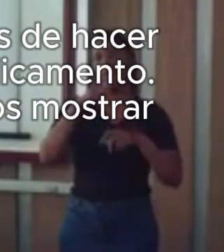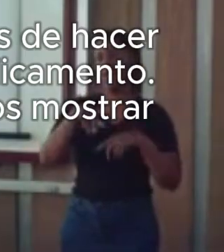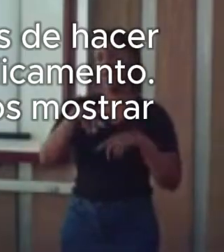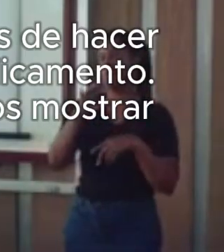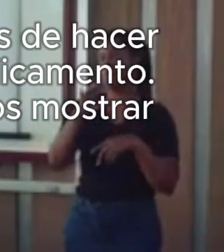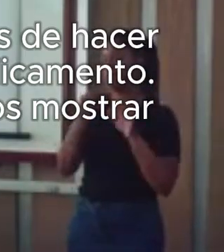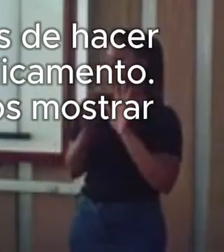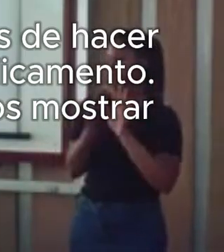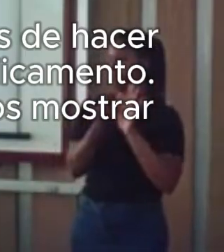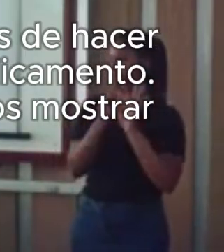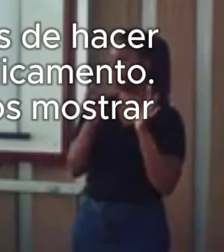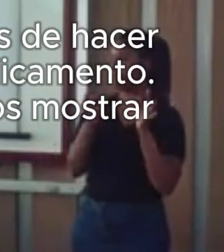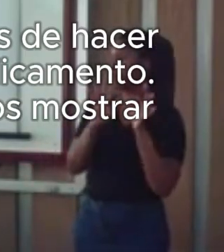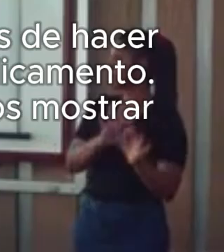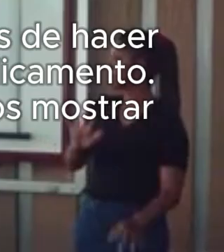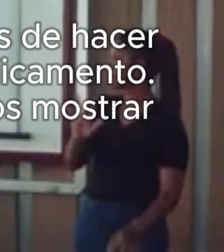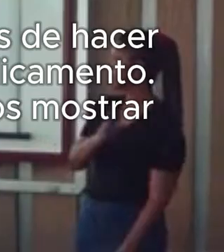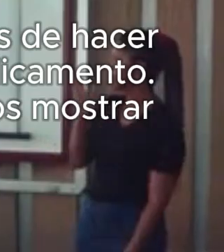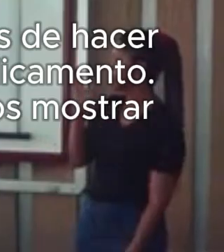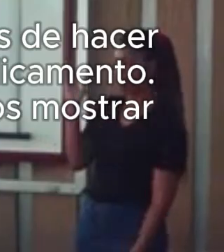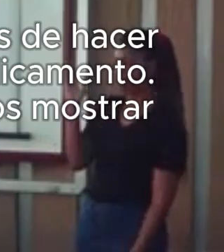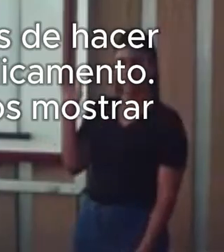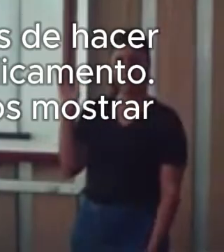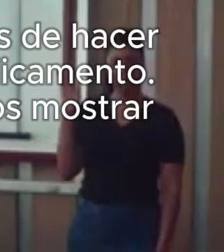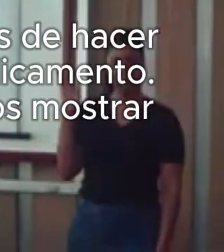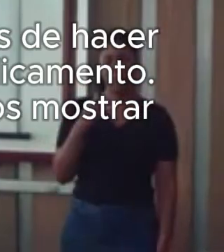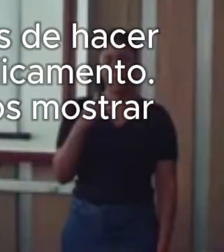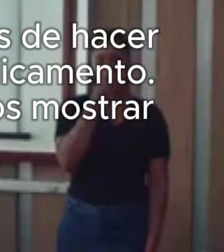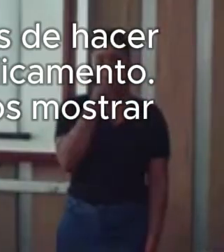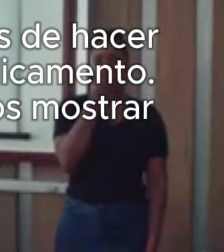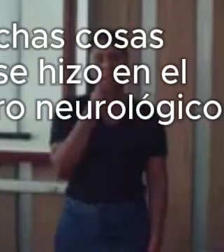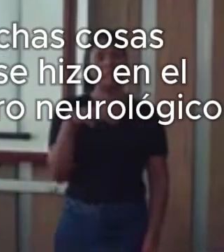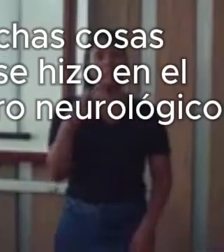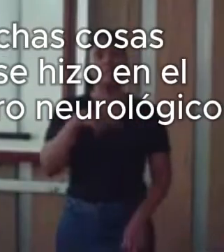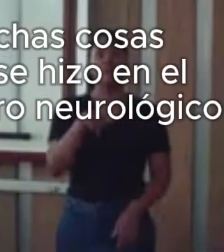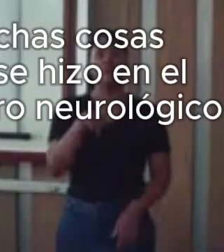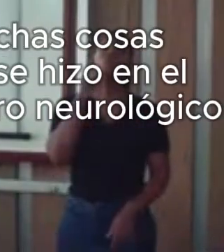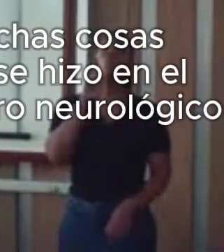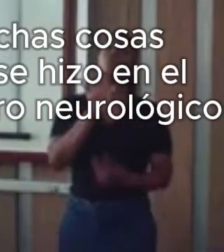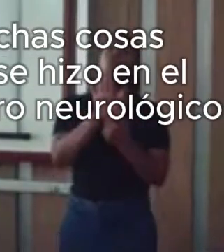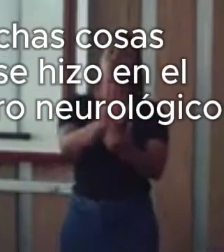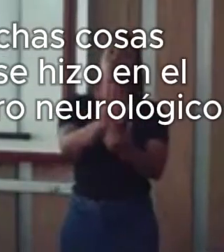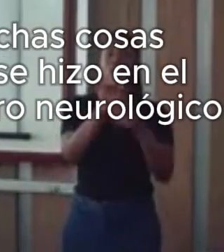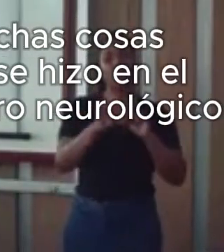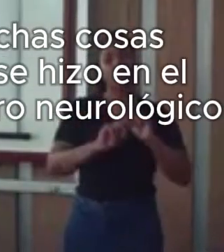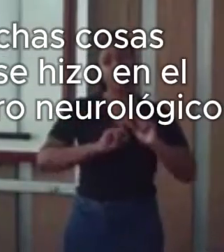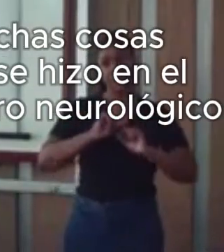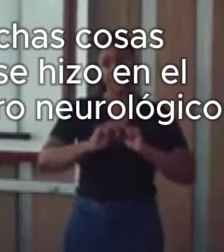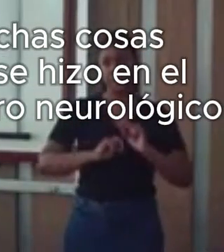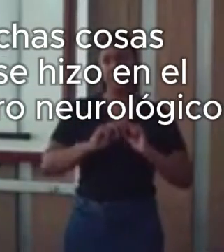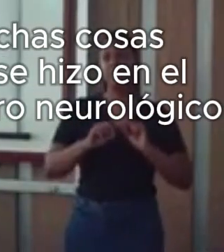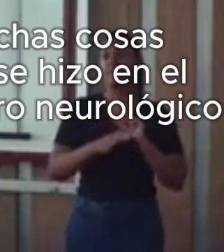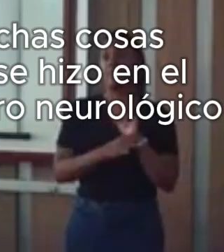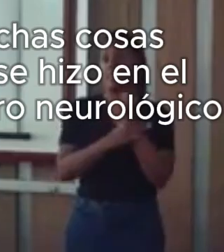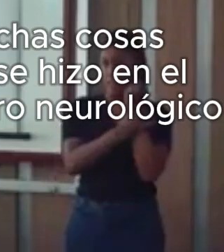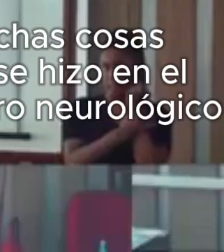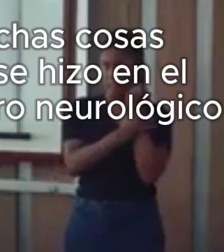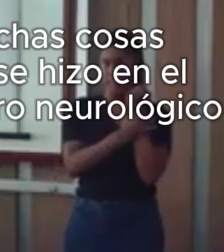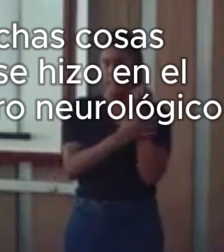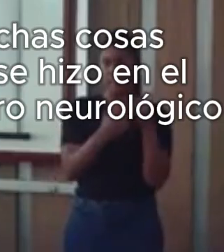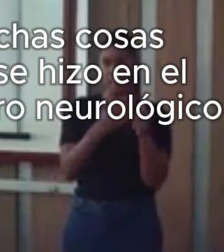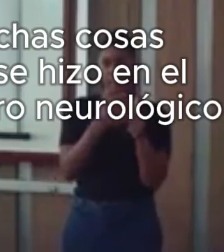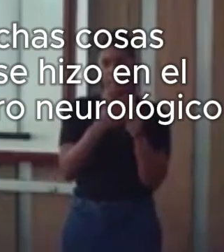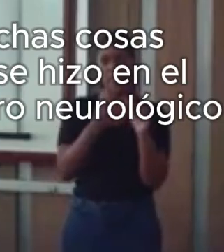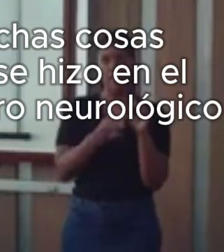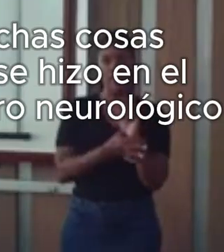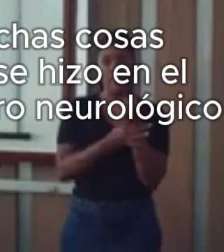fez, e a gente conseguiu mostrar, vou pular aqui, que era seguro, né, primeiro, né, que a